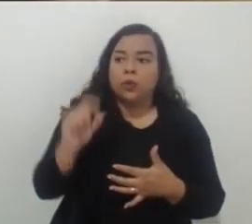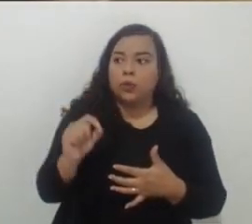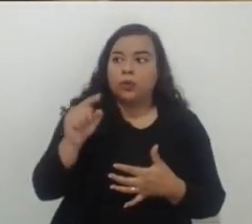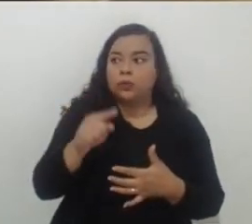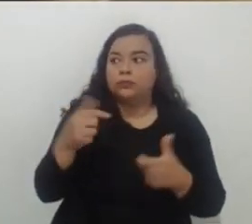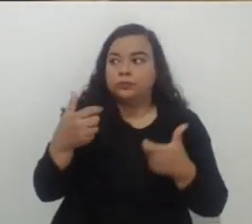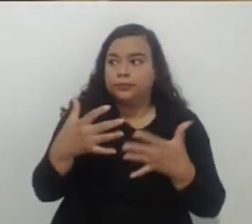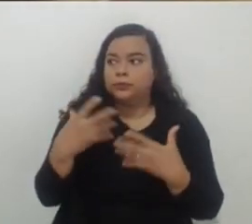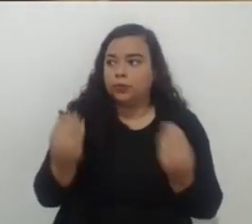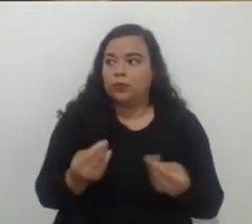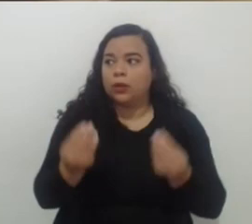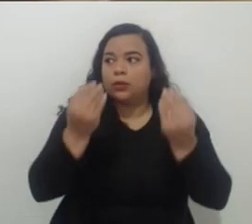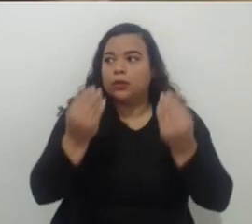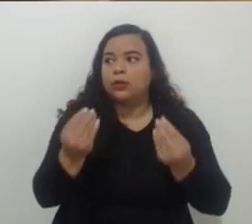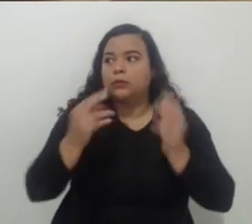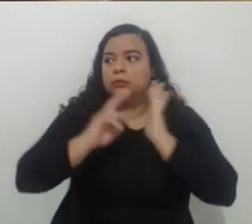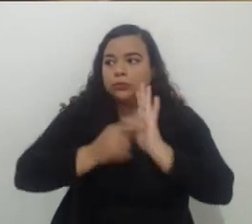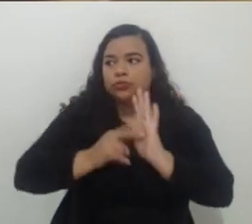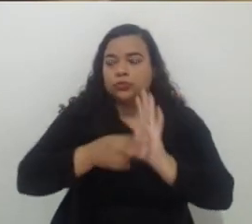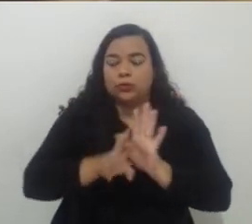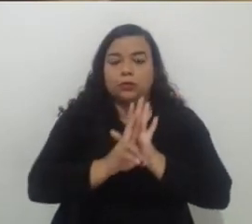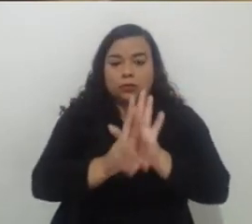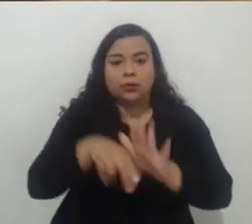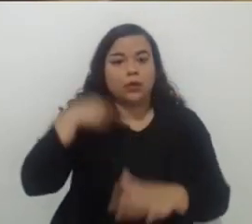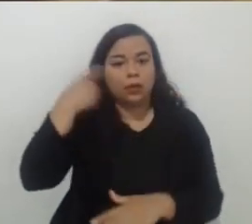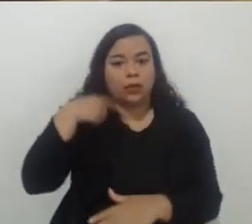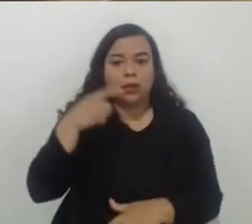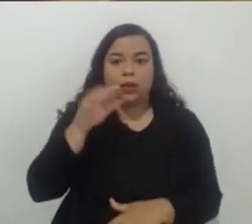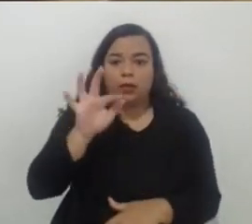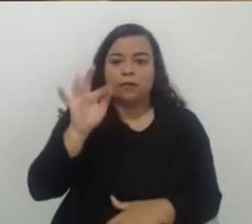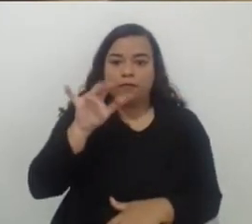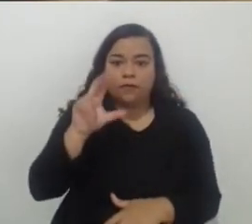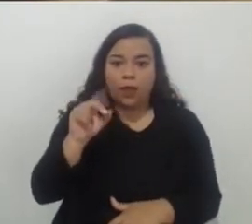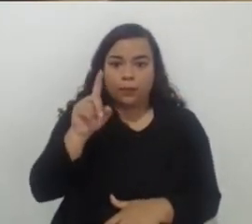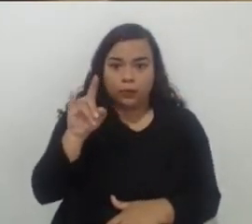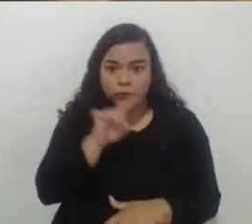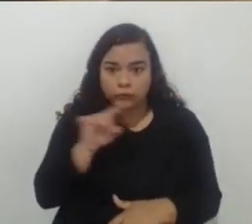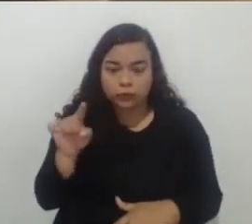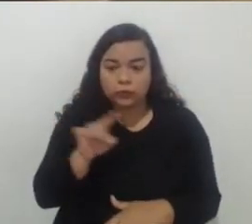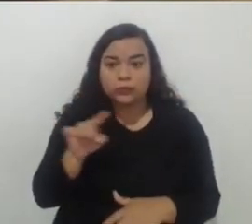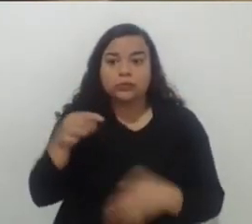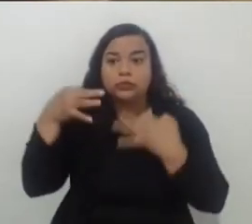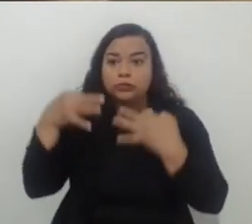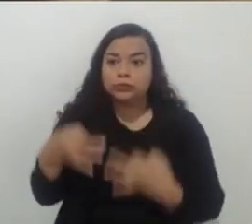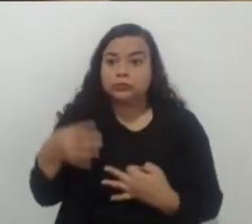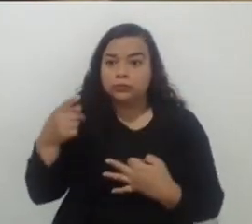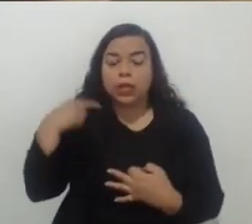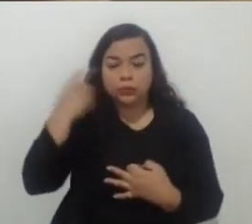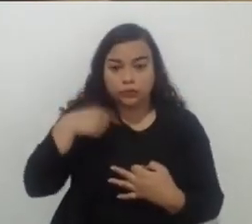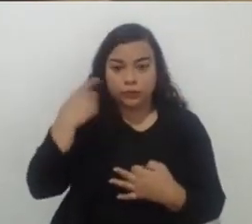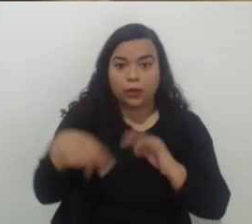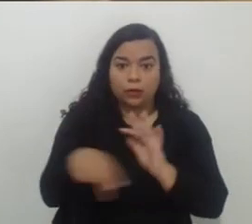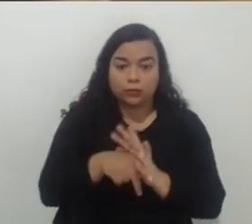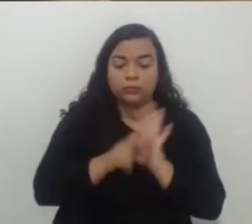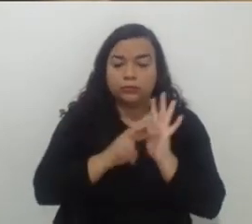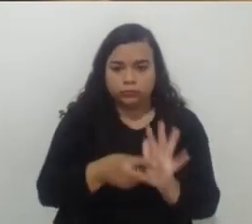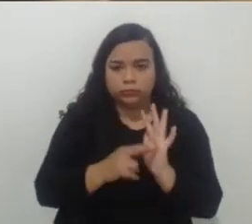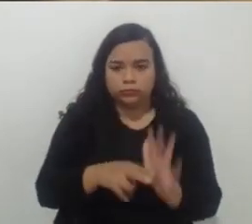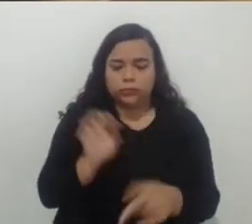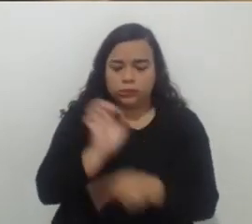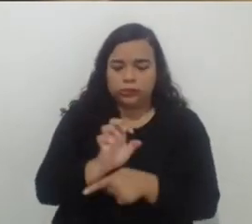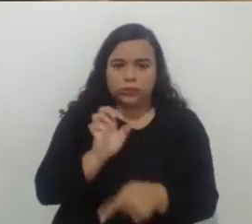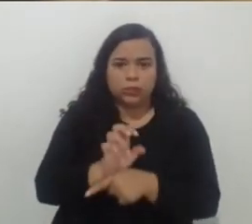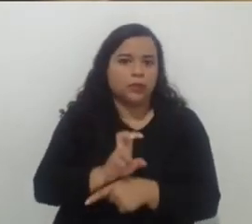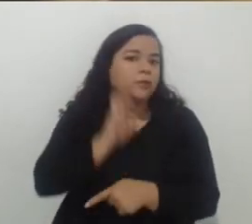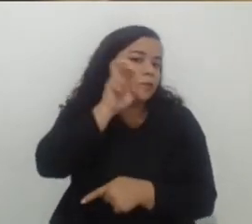pelo seu advogado, Fábio Luiz Monte de Holanda, na condição de advogado do sindicato, o Estado do Rio Grande do Norte, representado pela